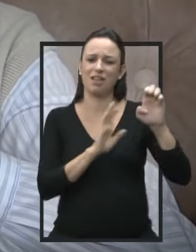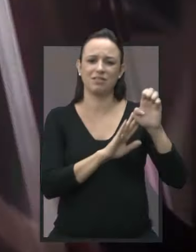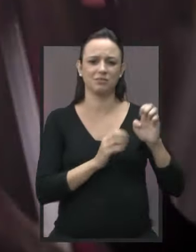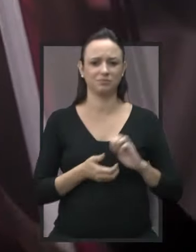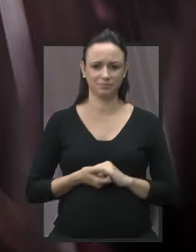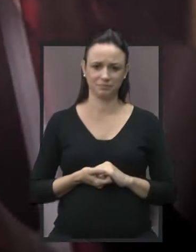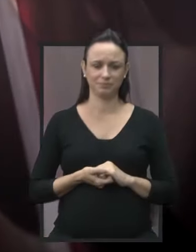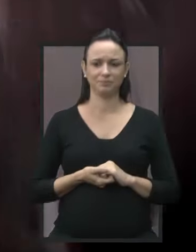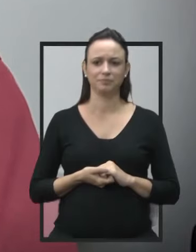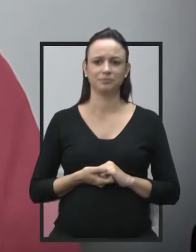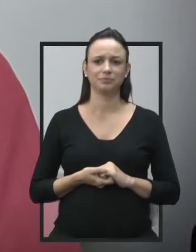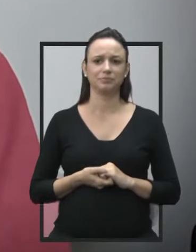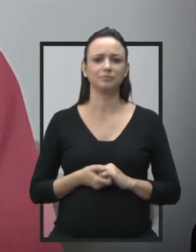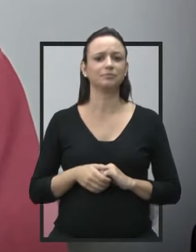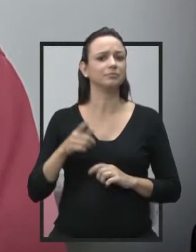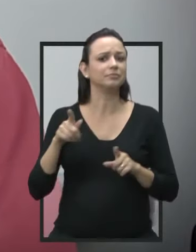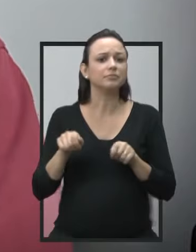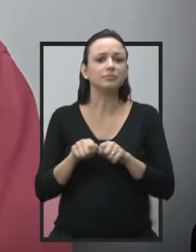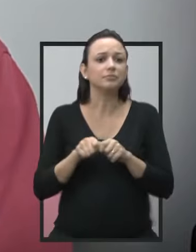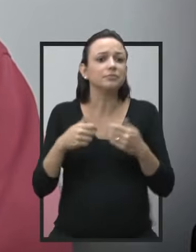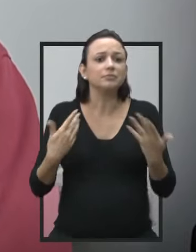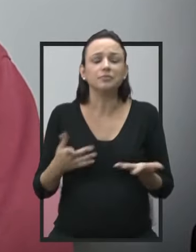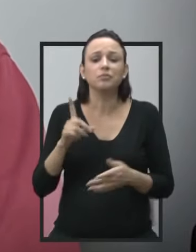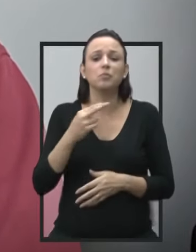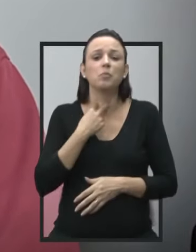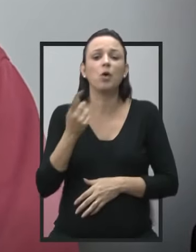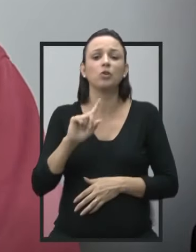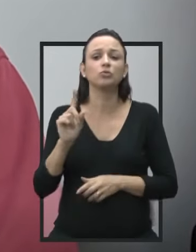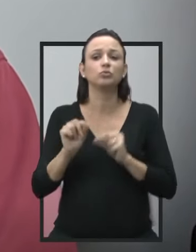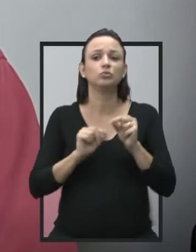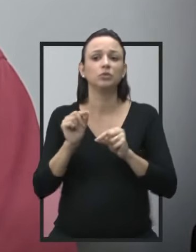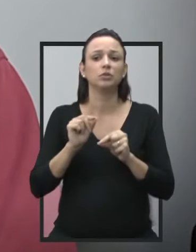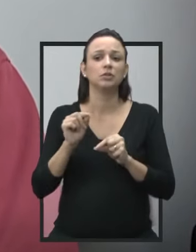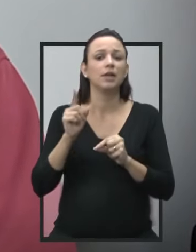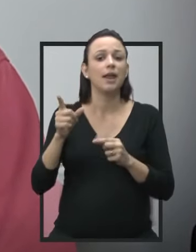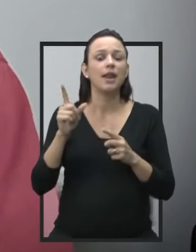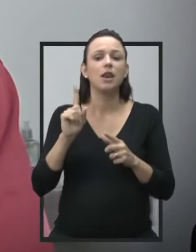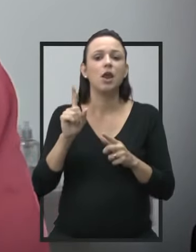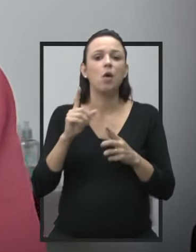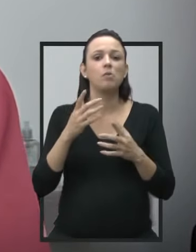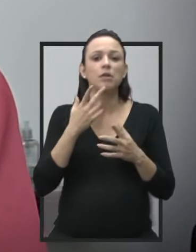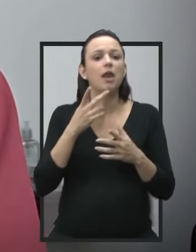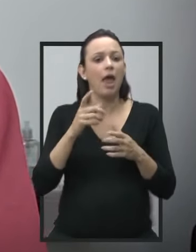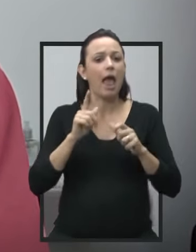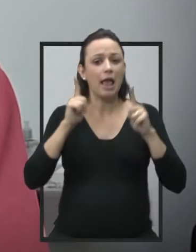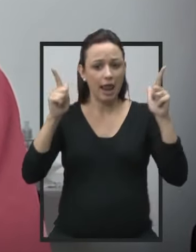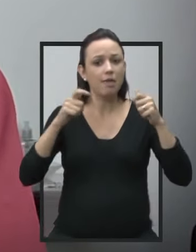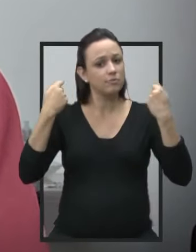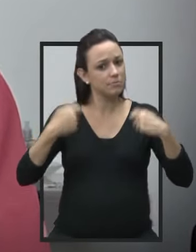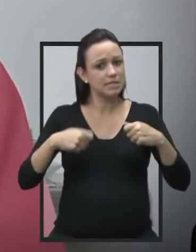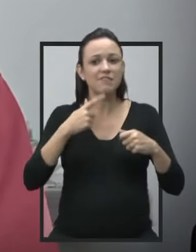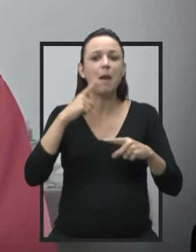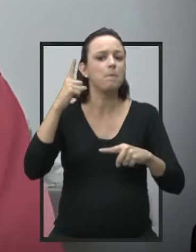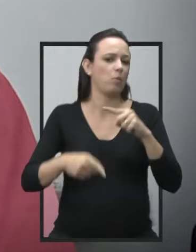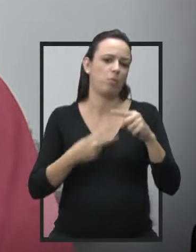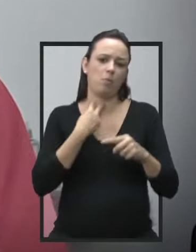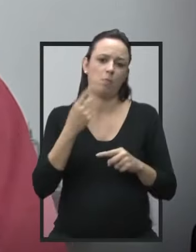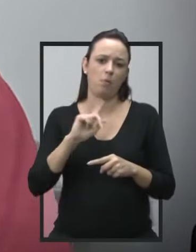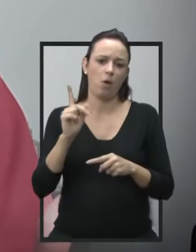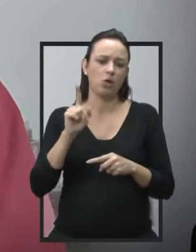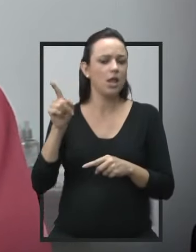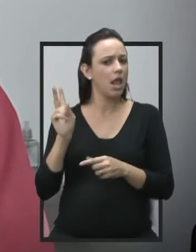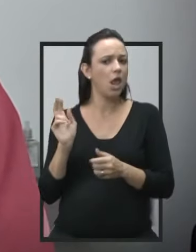viu? Greve é um direito que se pode fazer, o que não se pode é não permitir a greve, se proibir greve, não pode, não